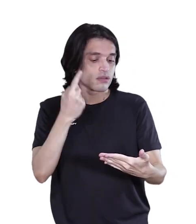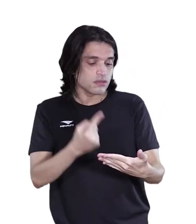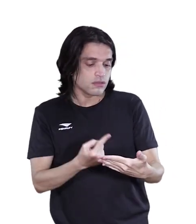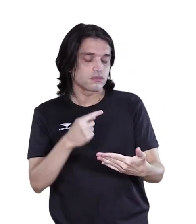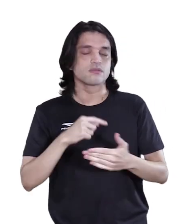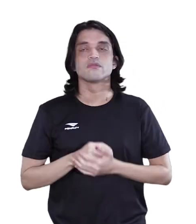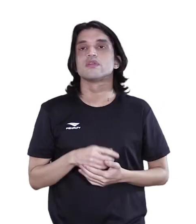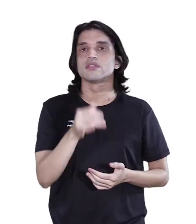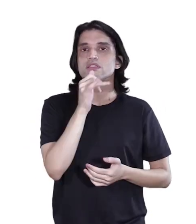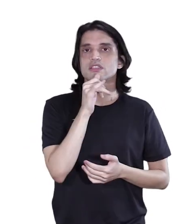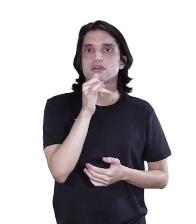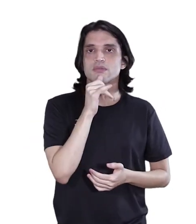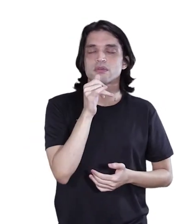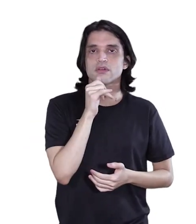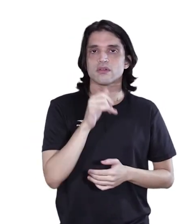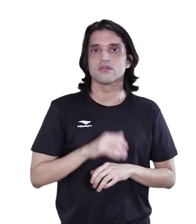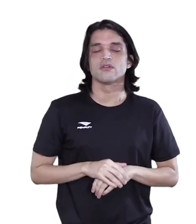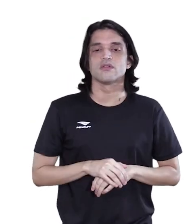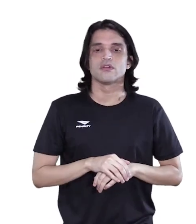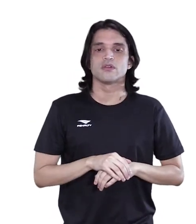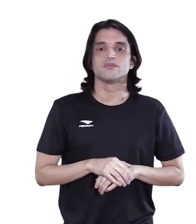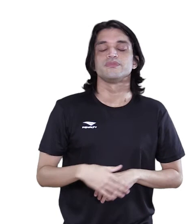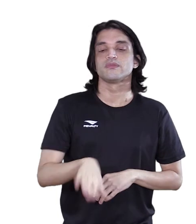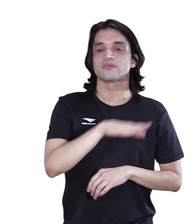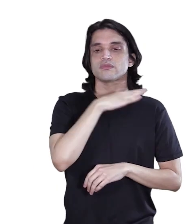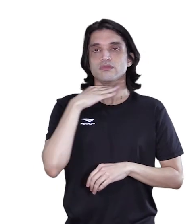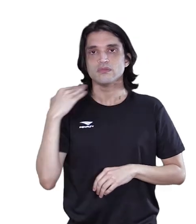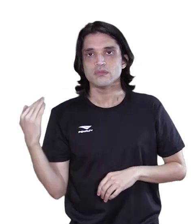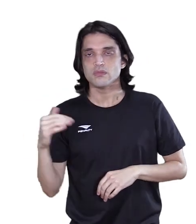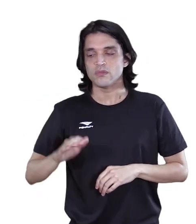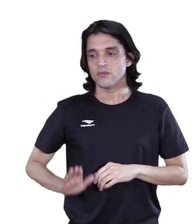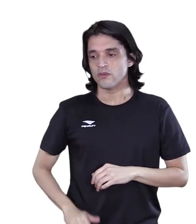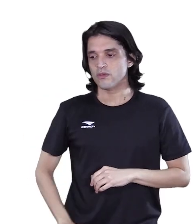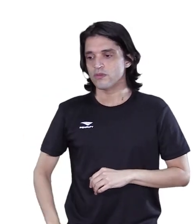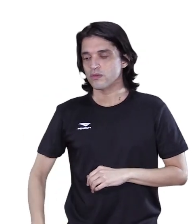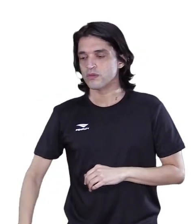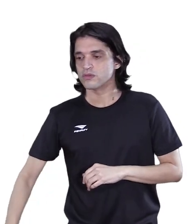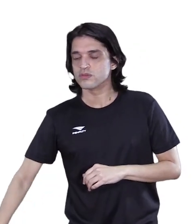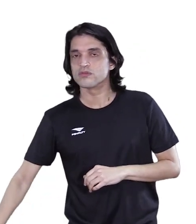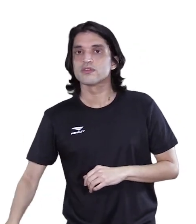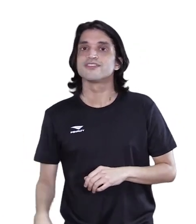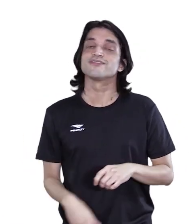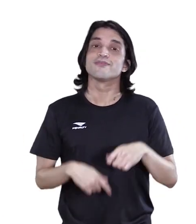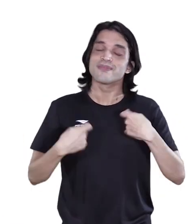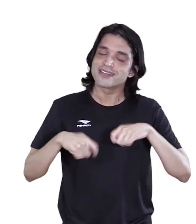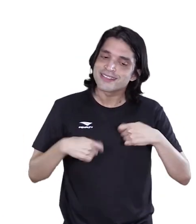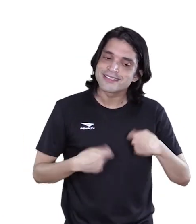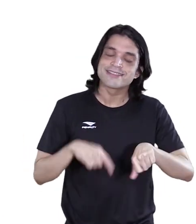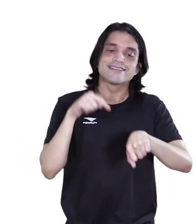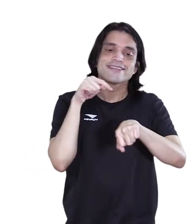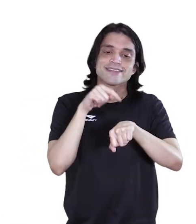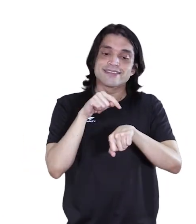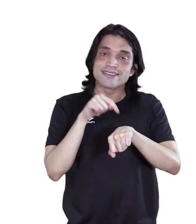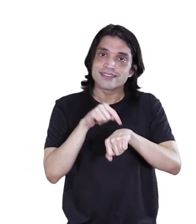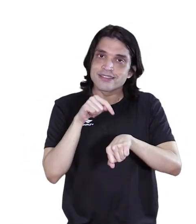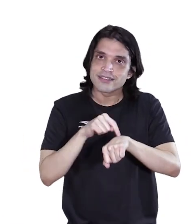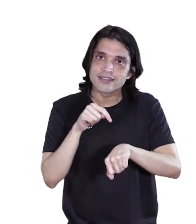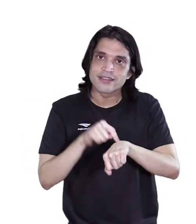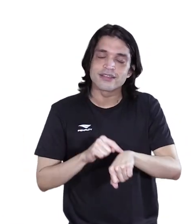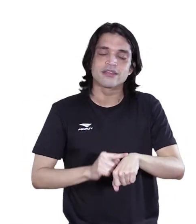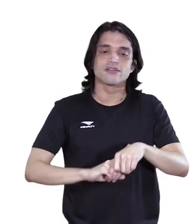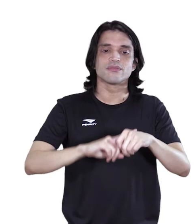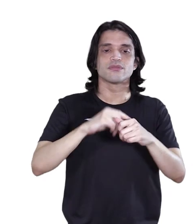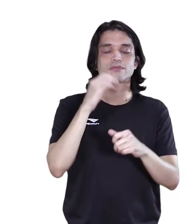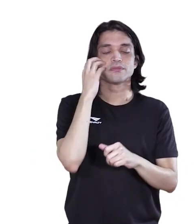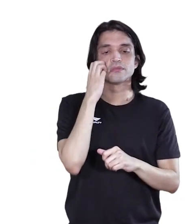a derrubada dos índices de mortalidade infantil exige tempo, trabalho coordenado e planejamento. Ora, o